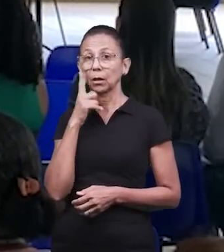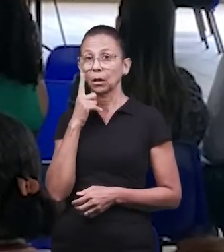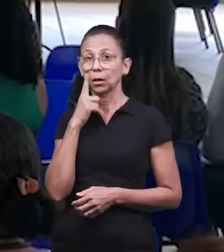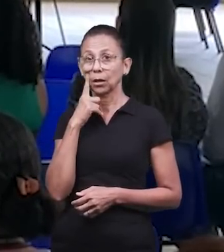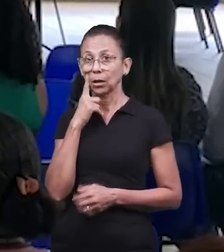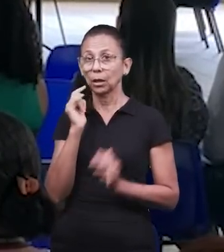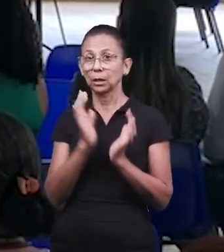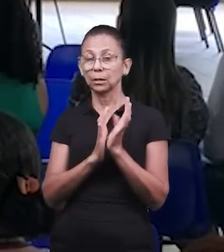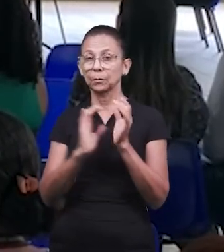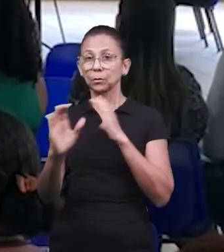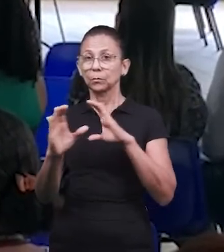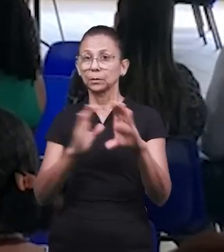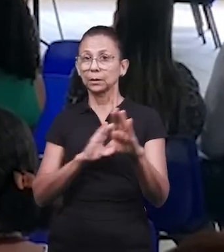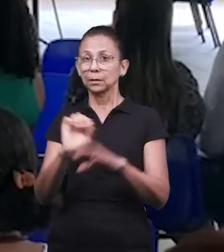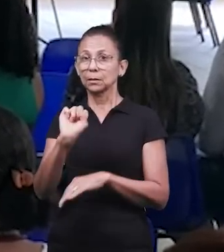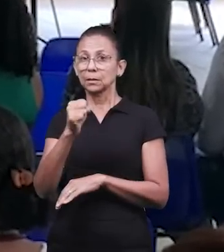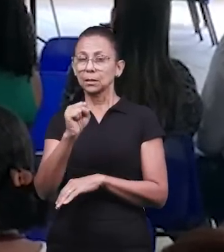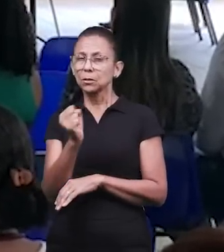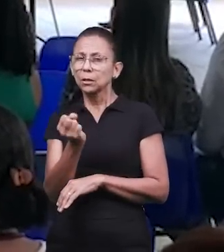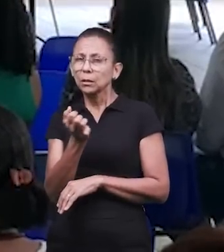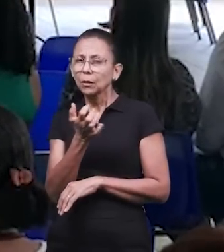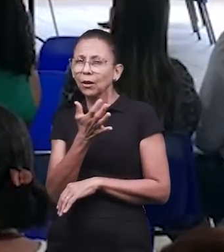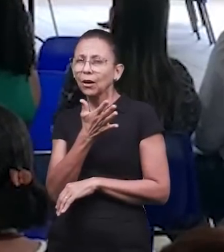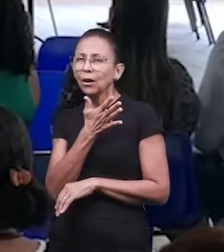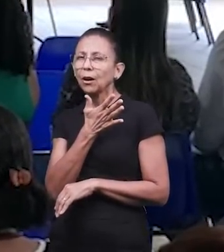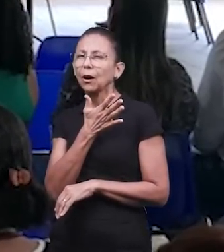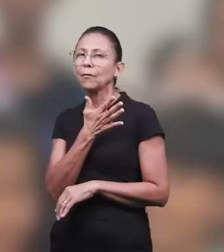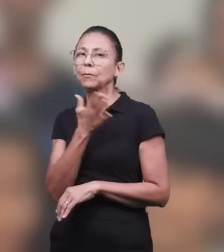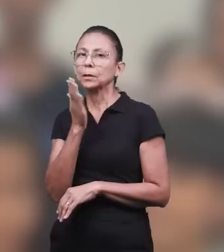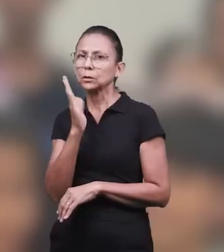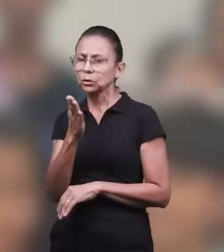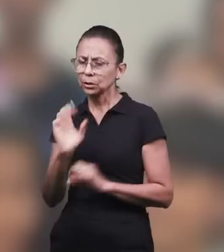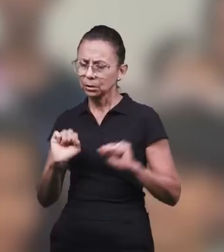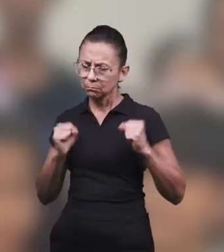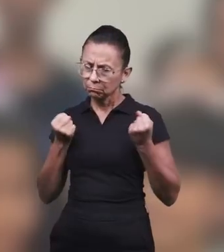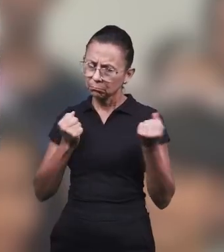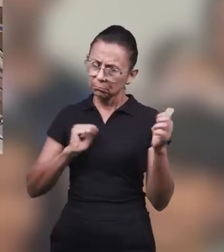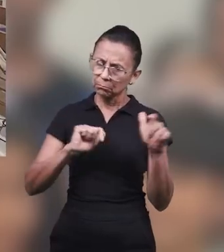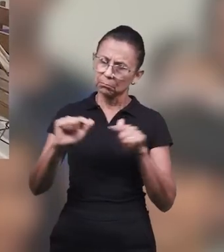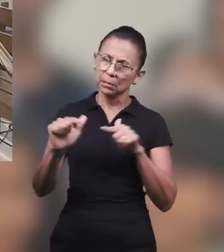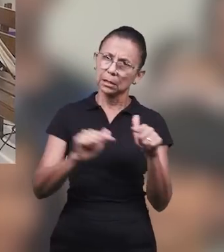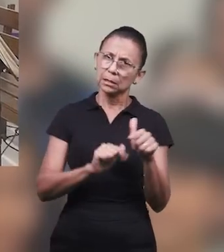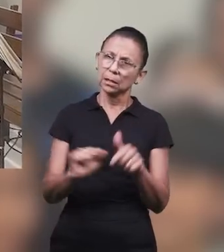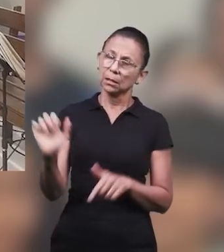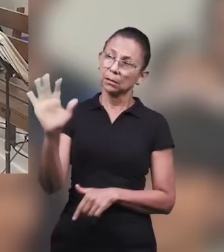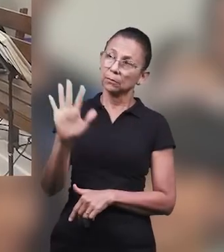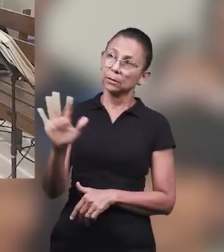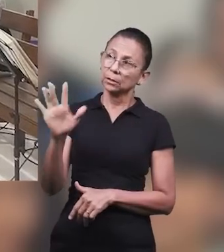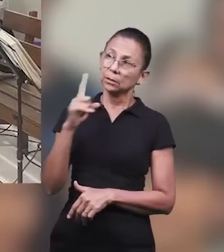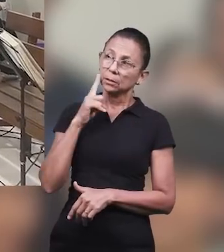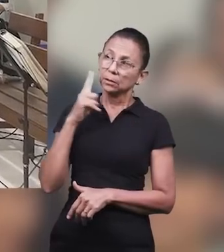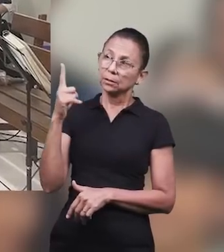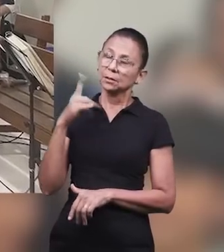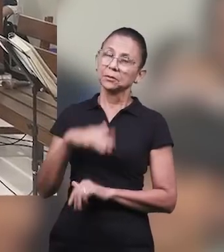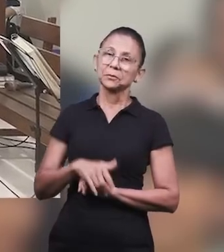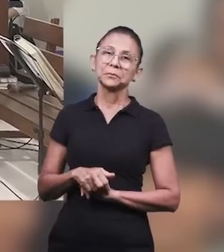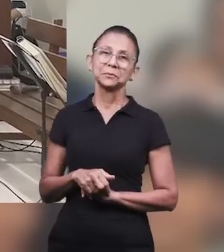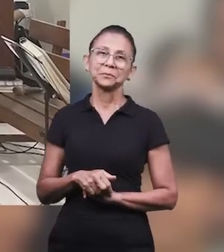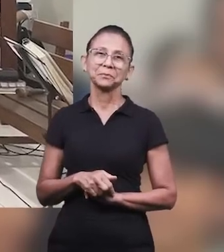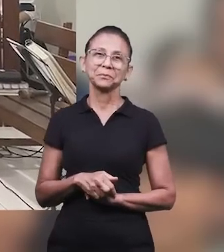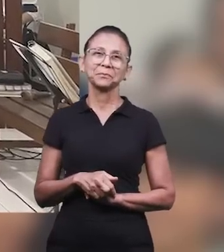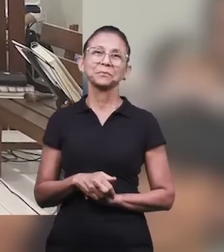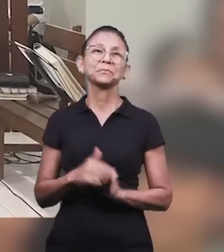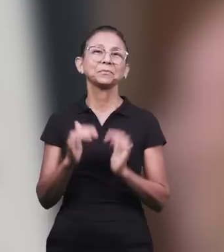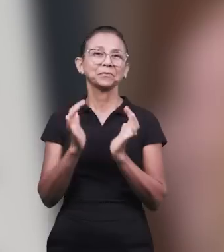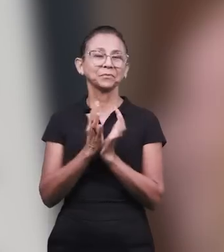de comunicação de Sergipe, apesar de nova, já está trabalhando. Eles nos enviaram as imagens da evangelização das classes realizada